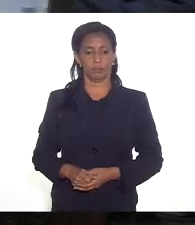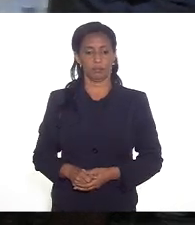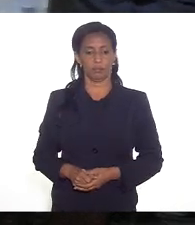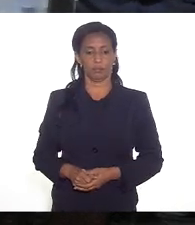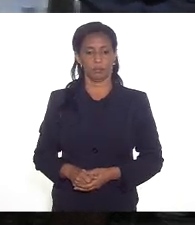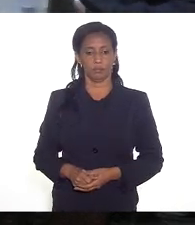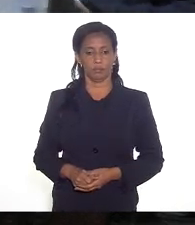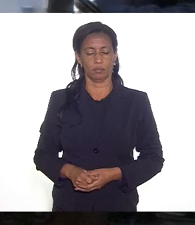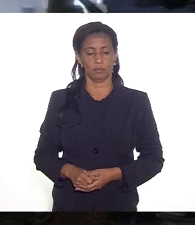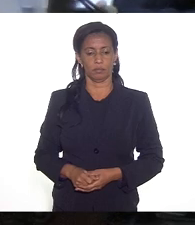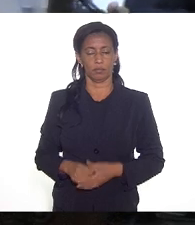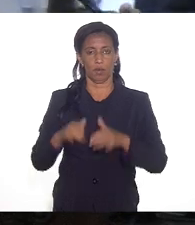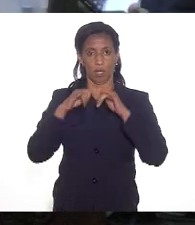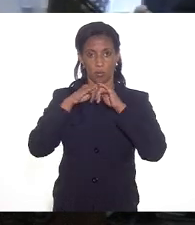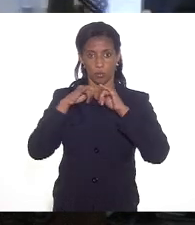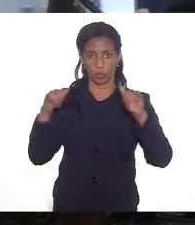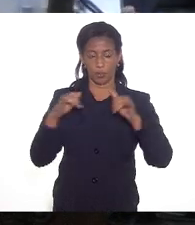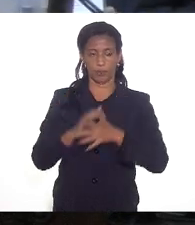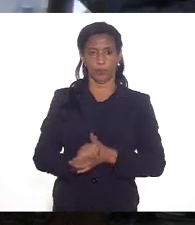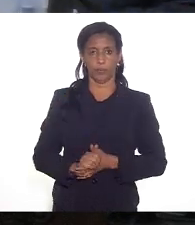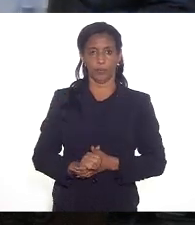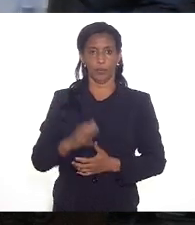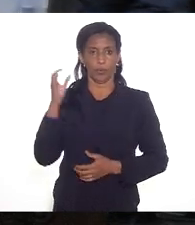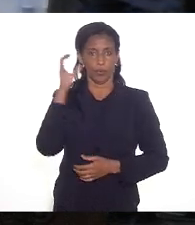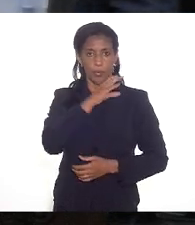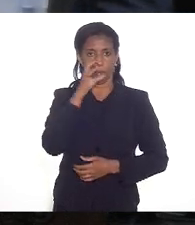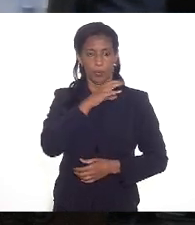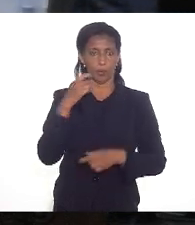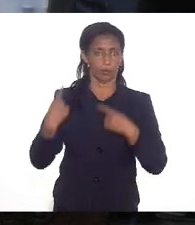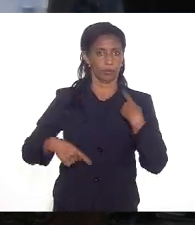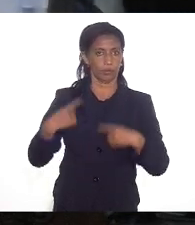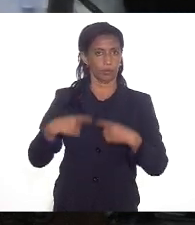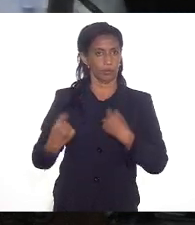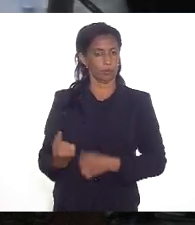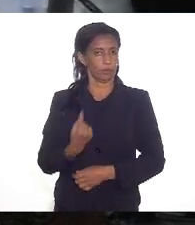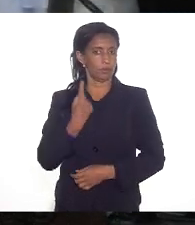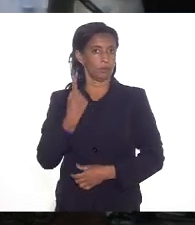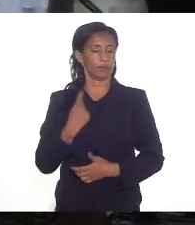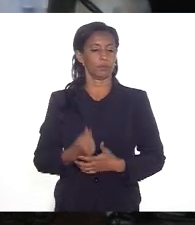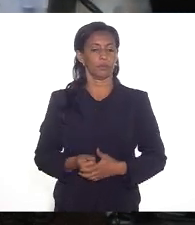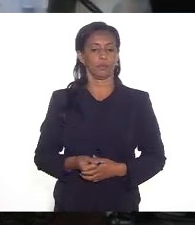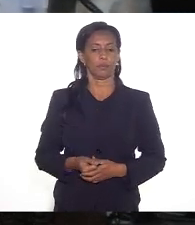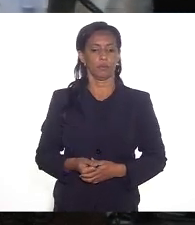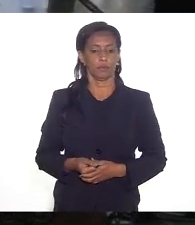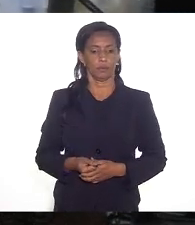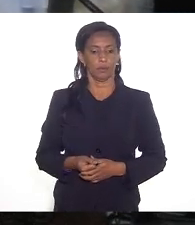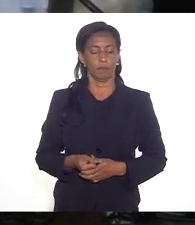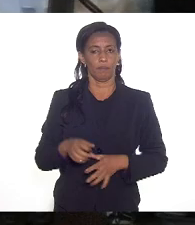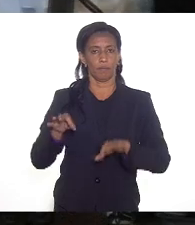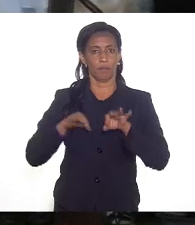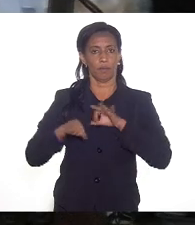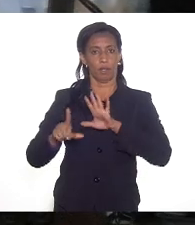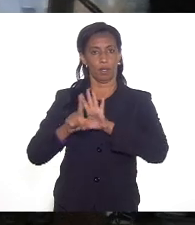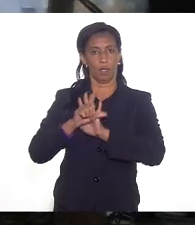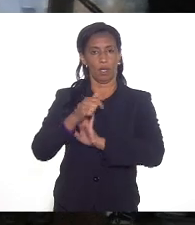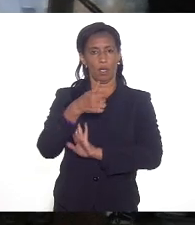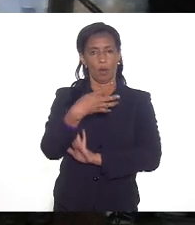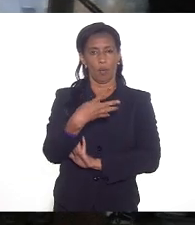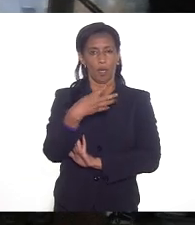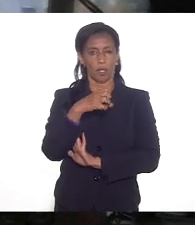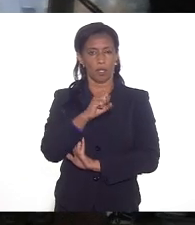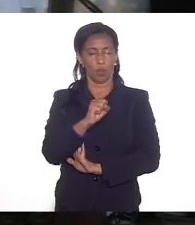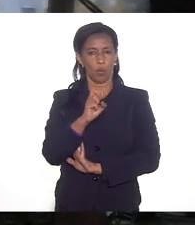aprovado vai autônomo anuncio em regime de urgência em discussão única o projeto de lei